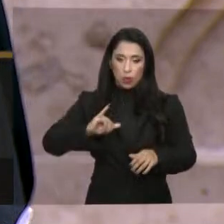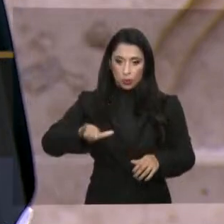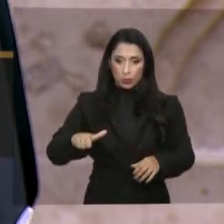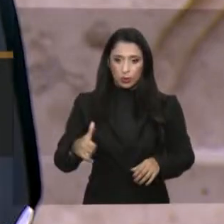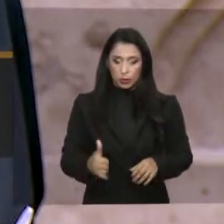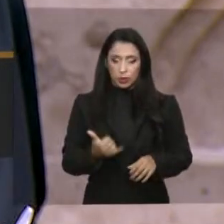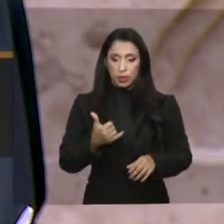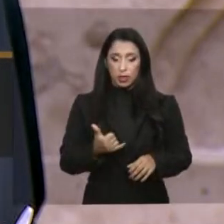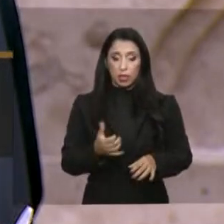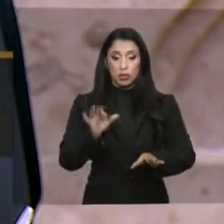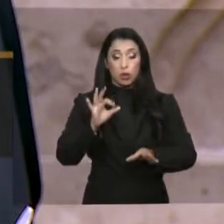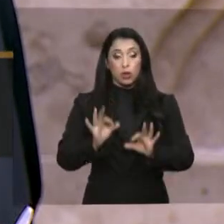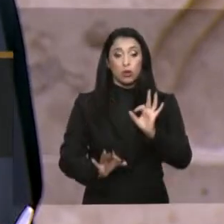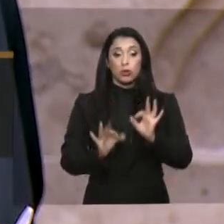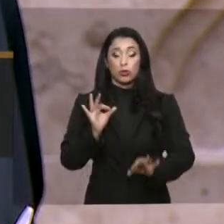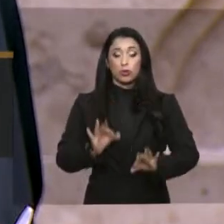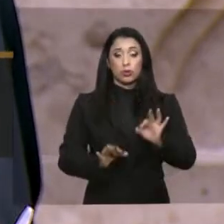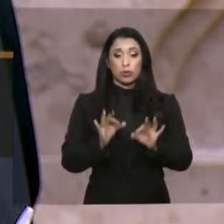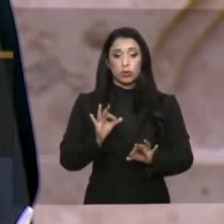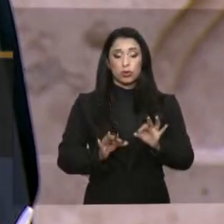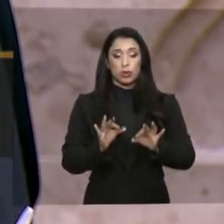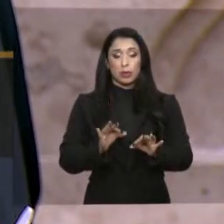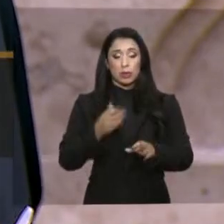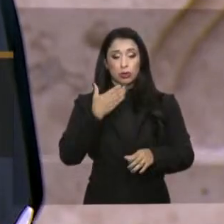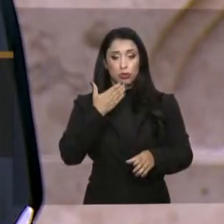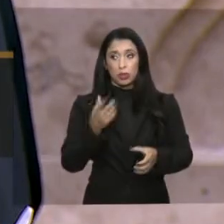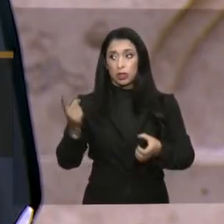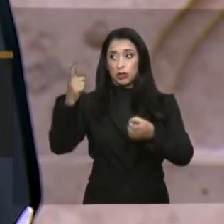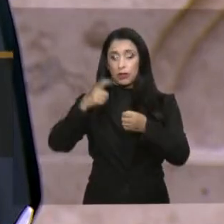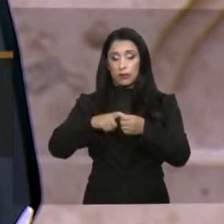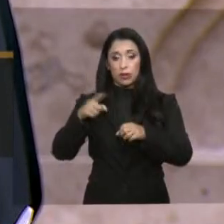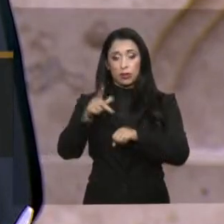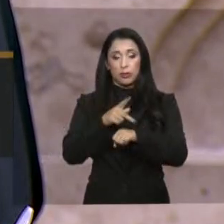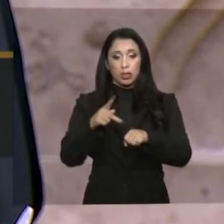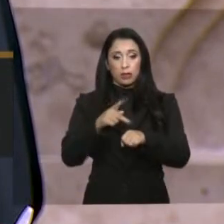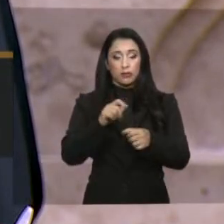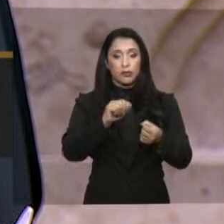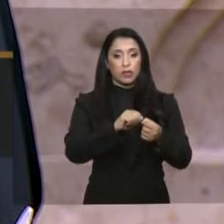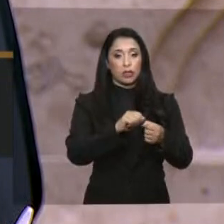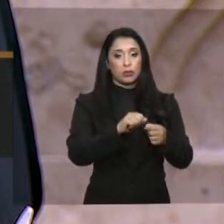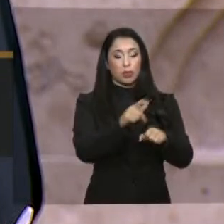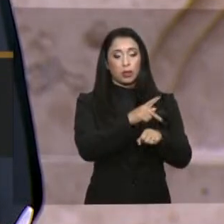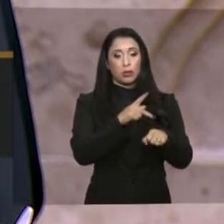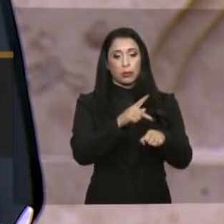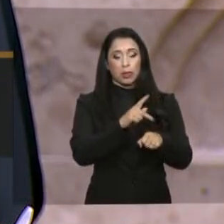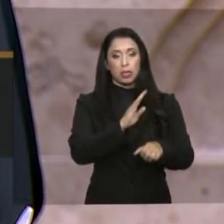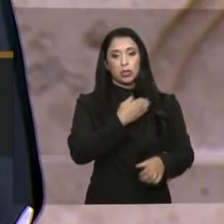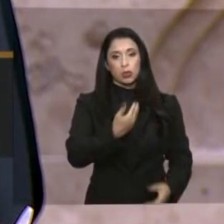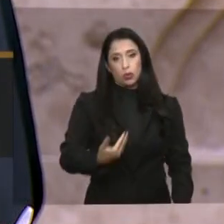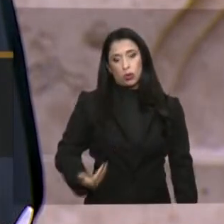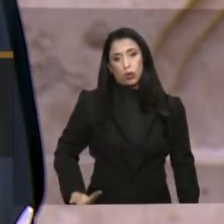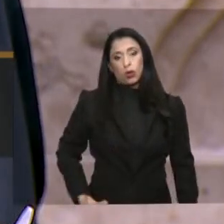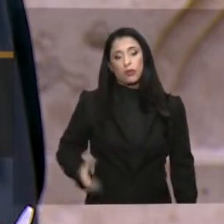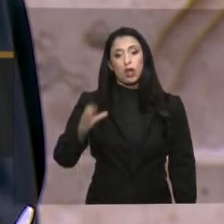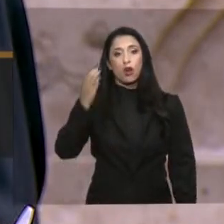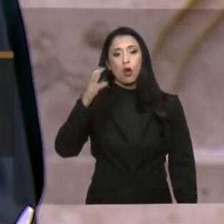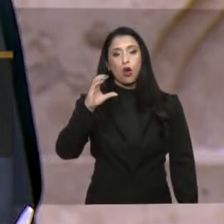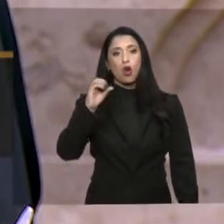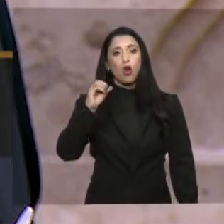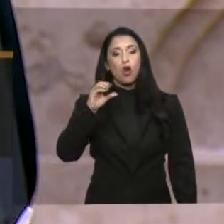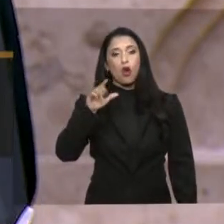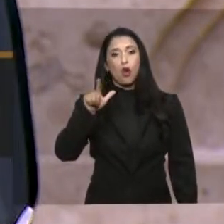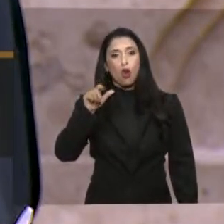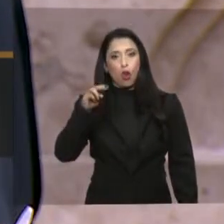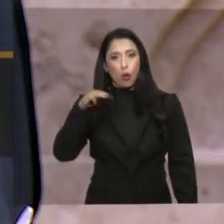oportunidade. No julgamento do pedido de extradição, formulado pelo governo da Colômbia contra Jaime Henrique